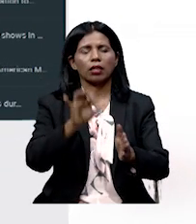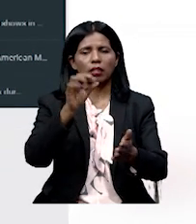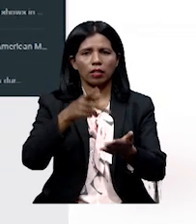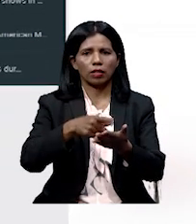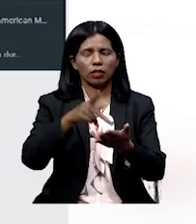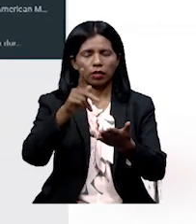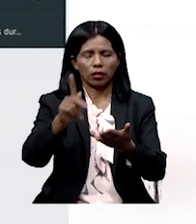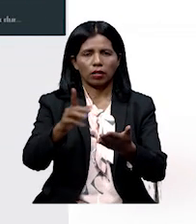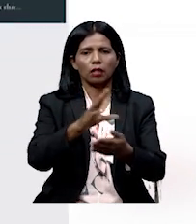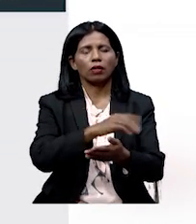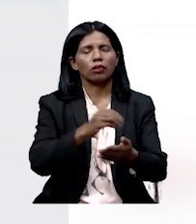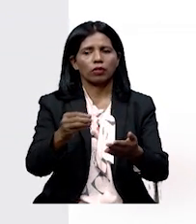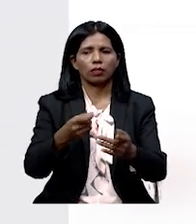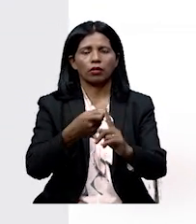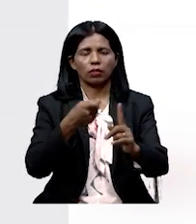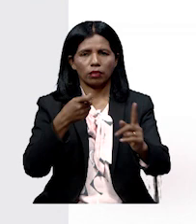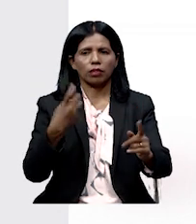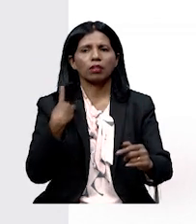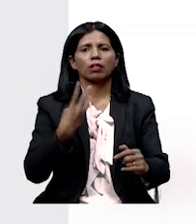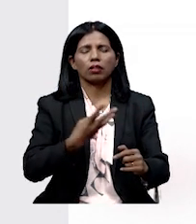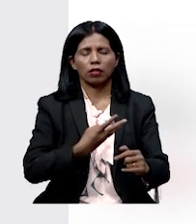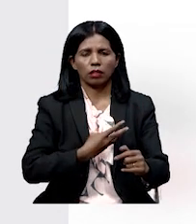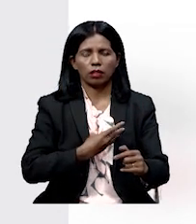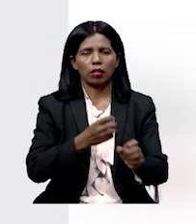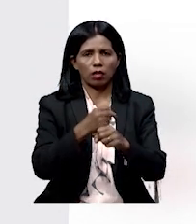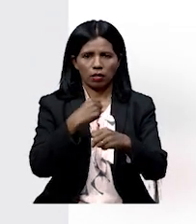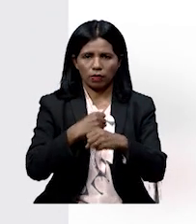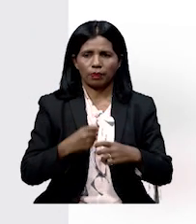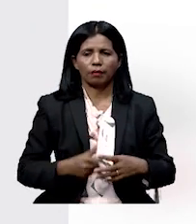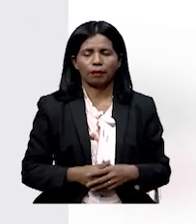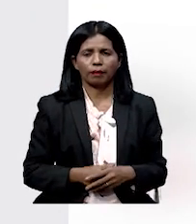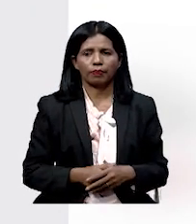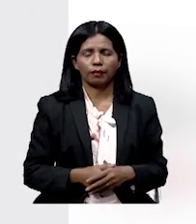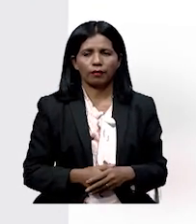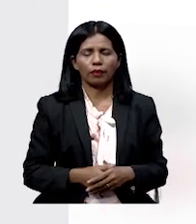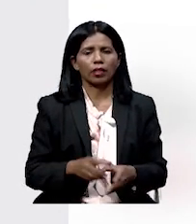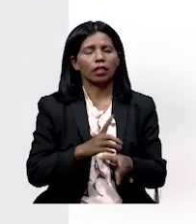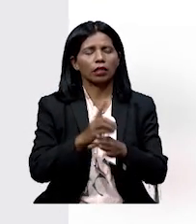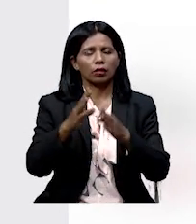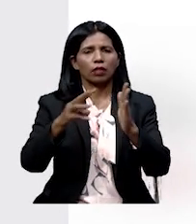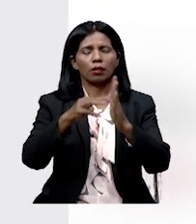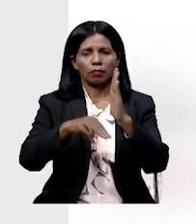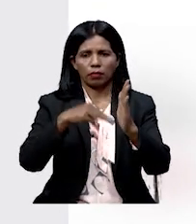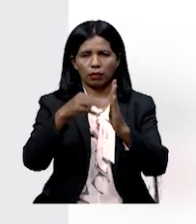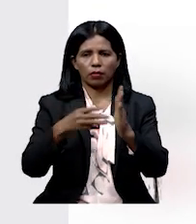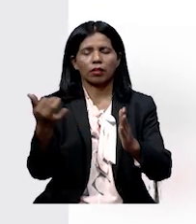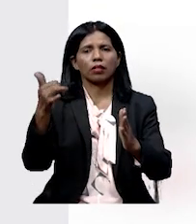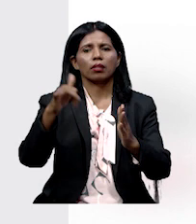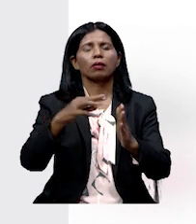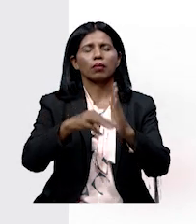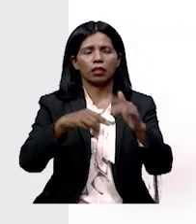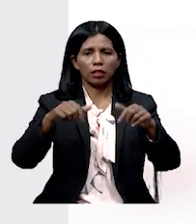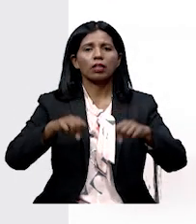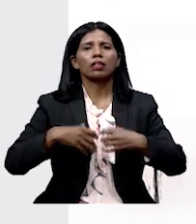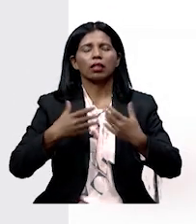ba conteúdo sira nebe ita produs. Diretor e contexto media nian media hire Timor